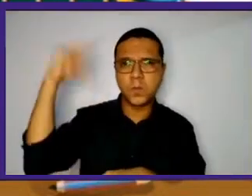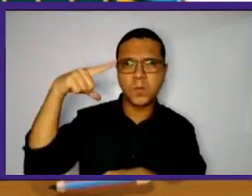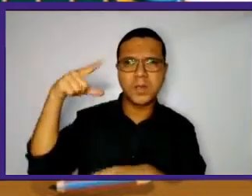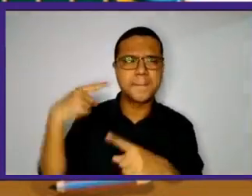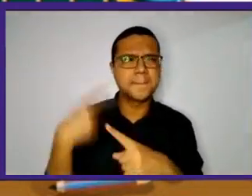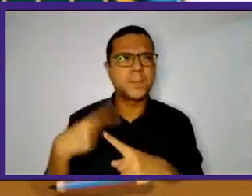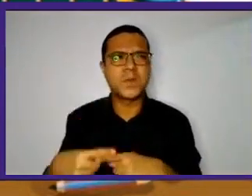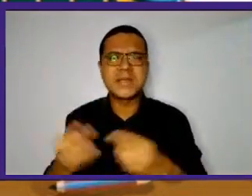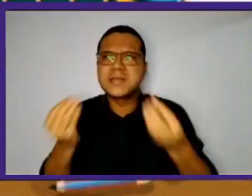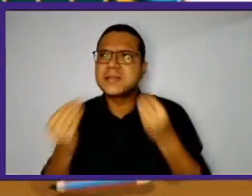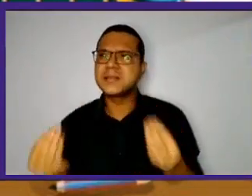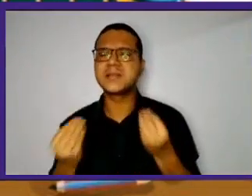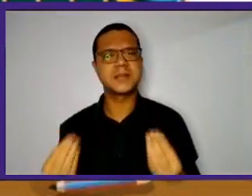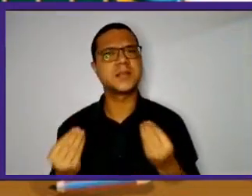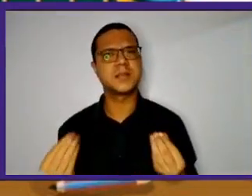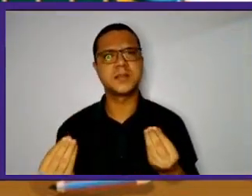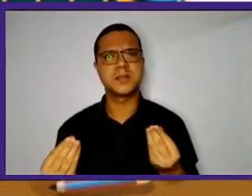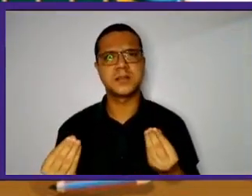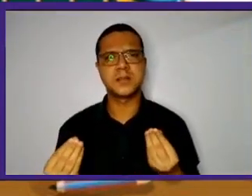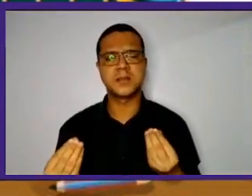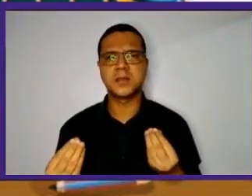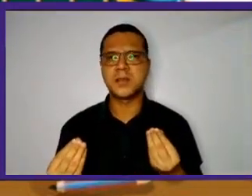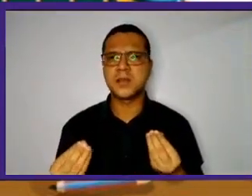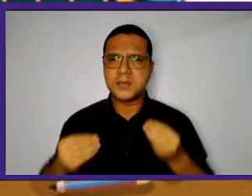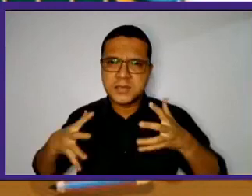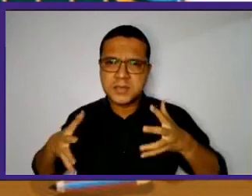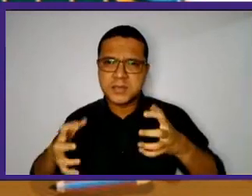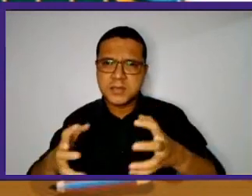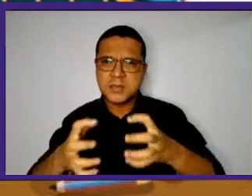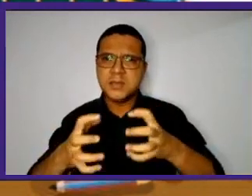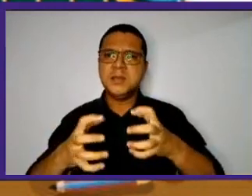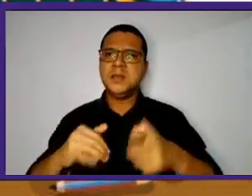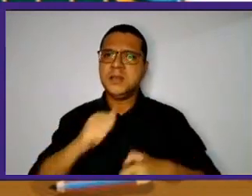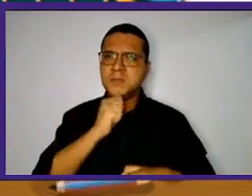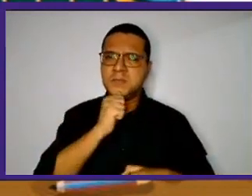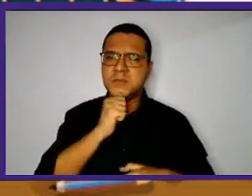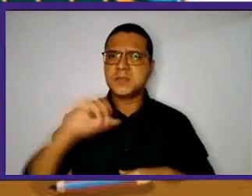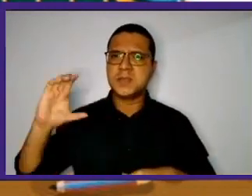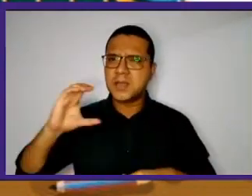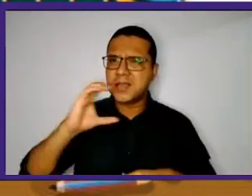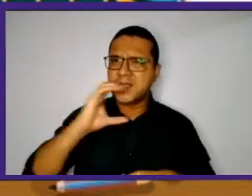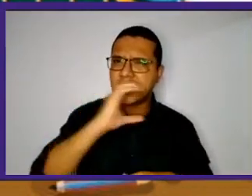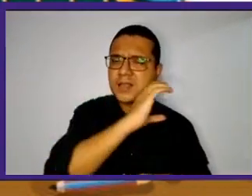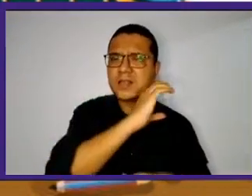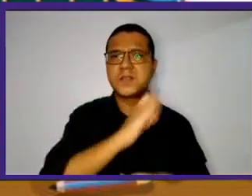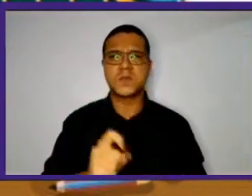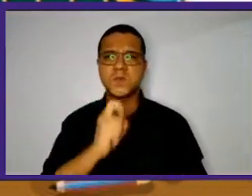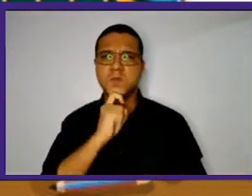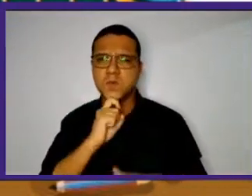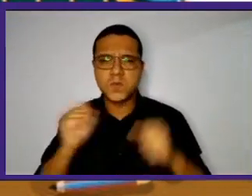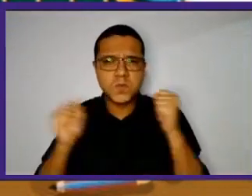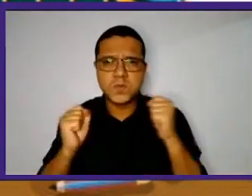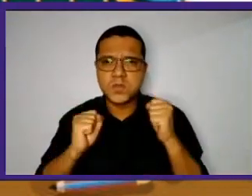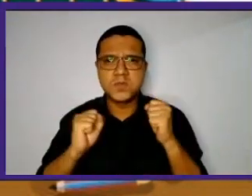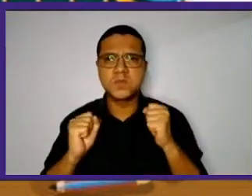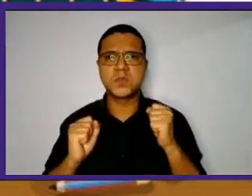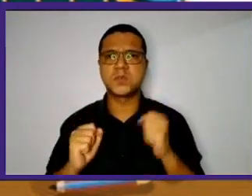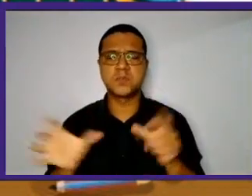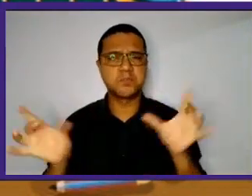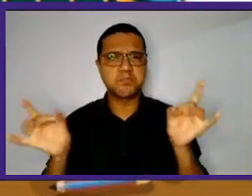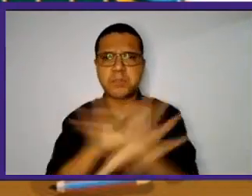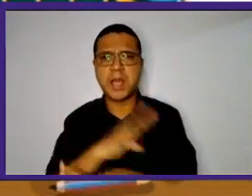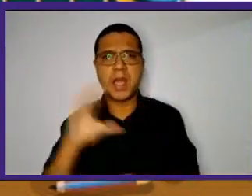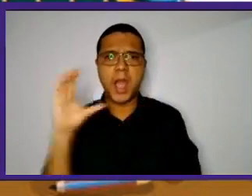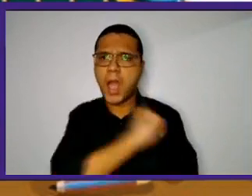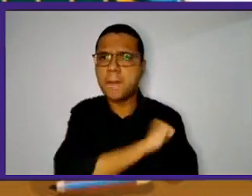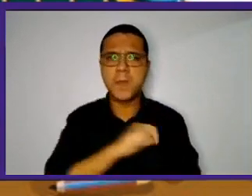tantos casos de estar tendo mais calor, os invernos estão sendo mais rápidos, as pessoas estão desenvolvendo mais doenças de pele, e o que